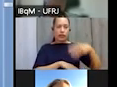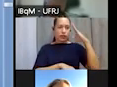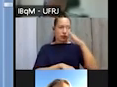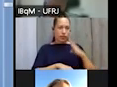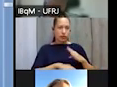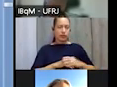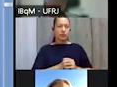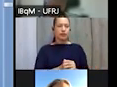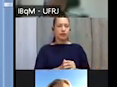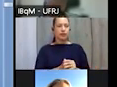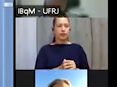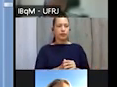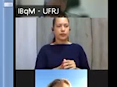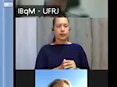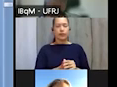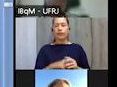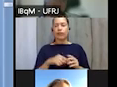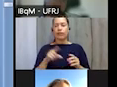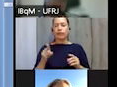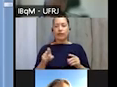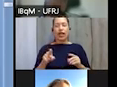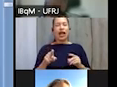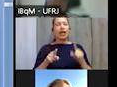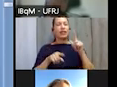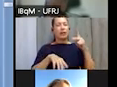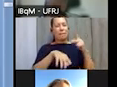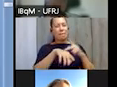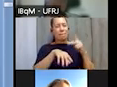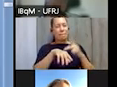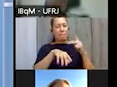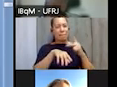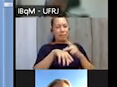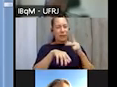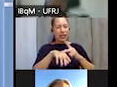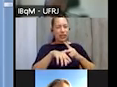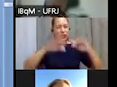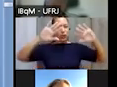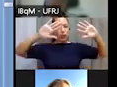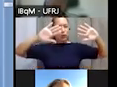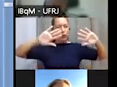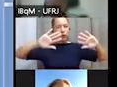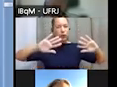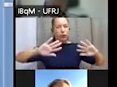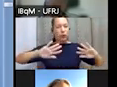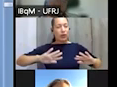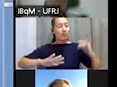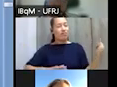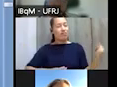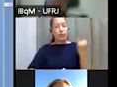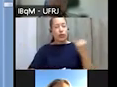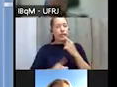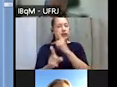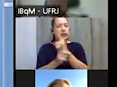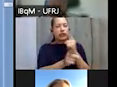As frentes de lavra das pedreiras, elas são extremamente importantes para a descoberta de fósseis. Não vai ter